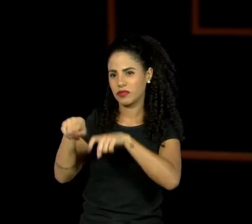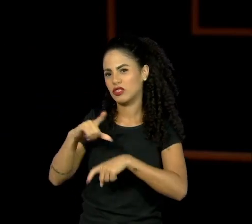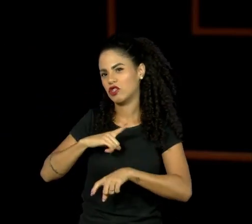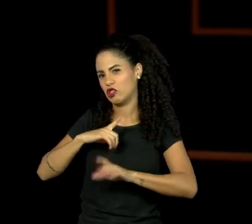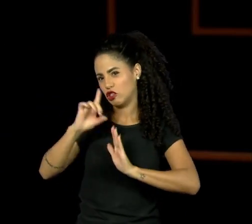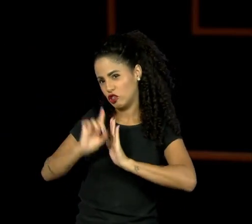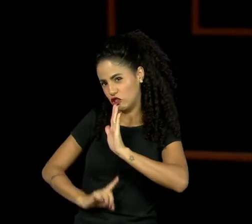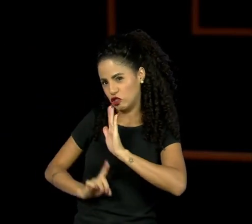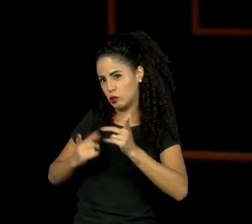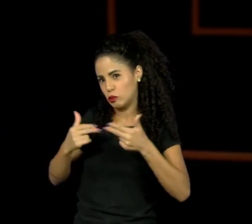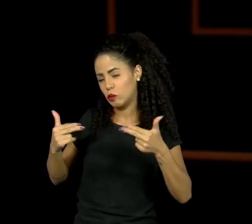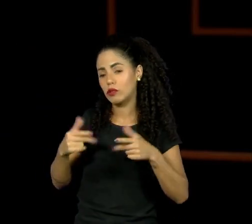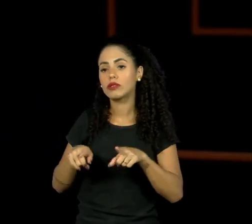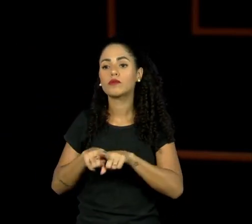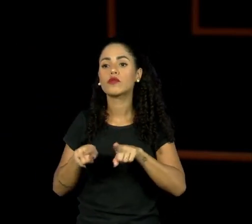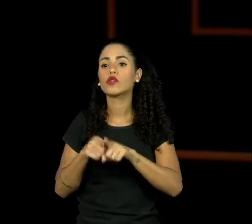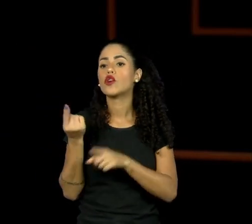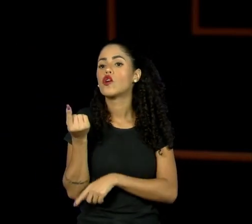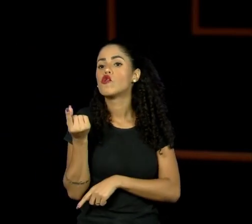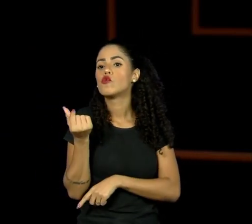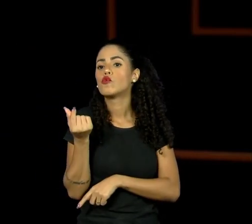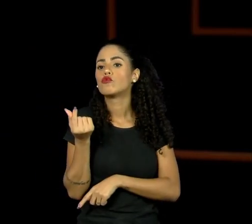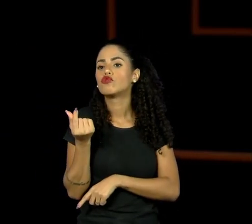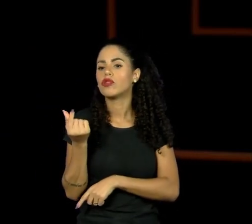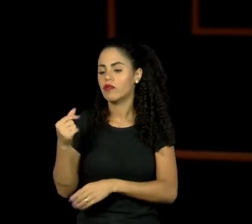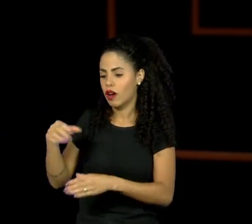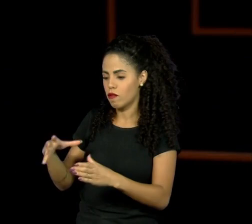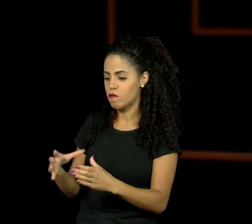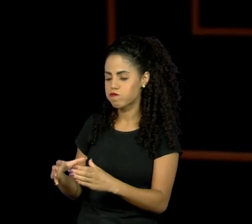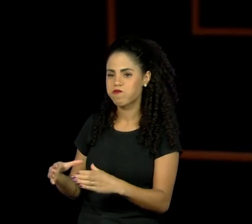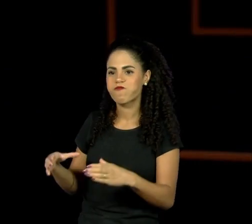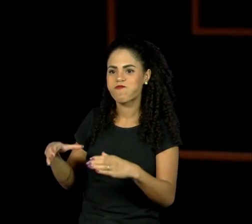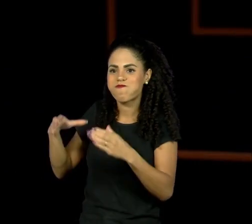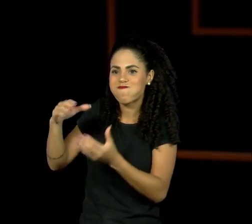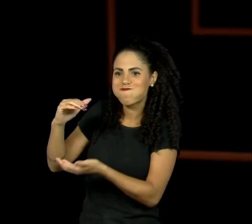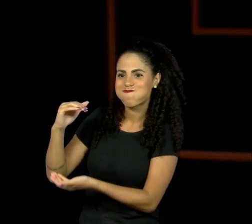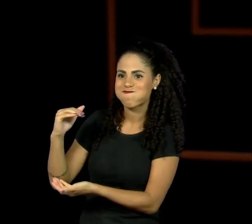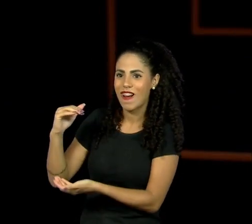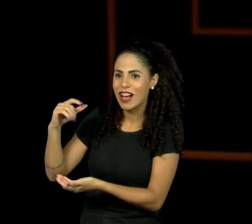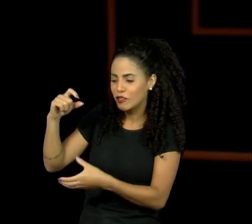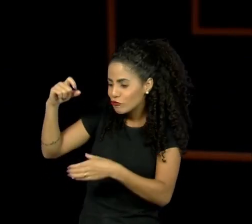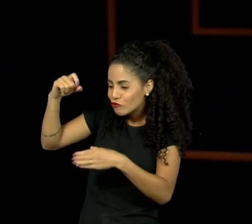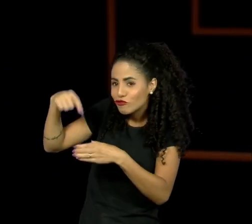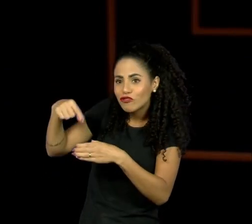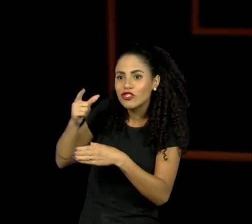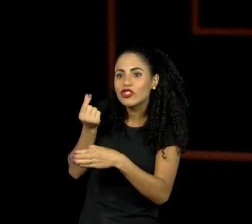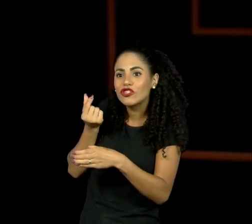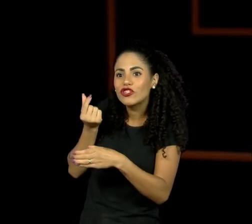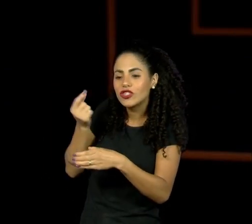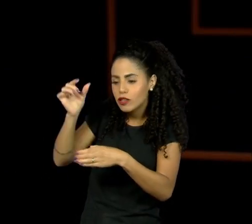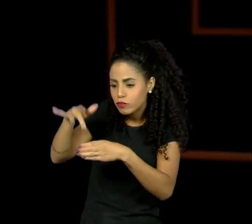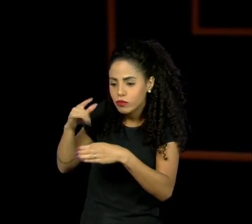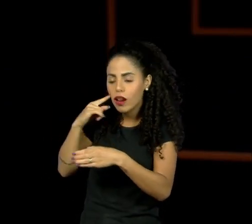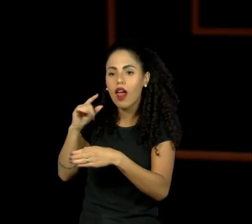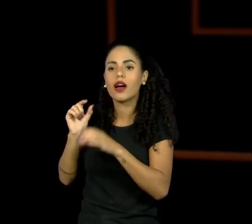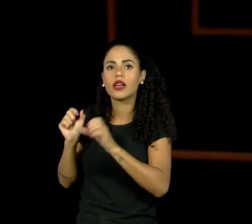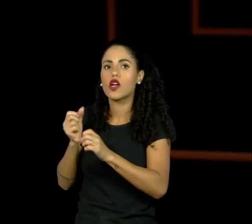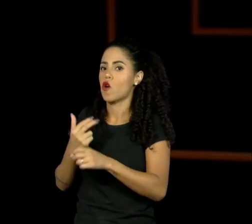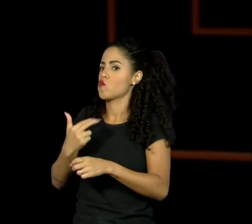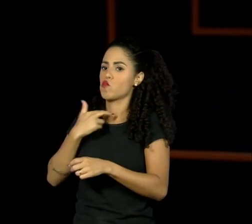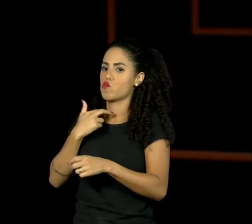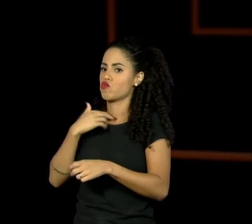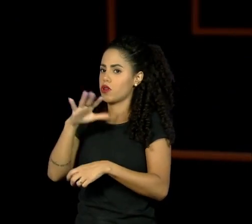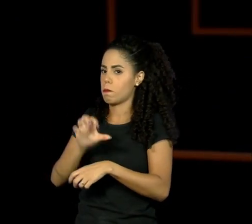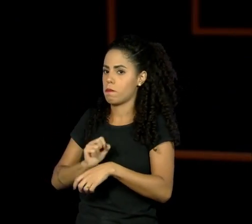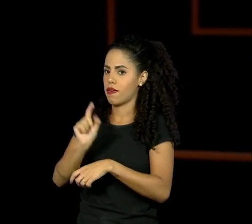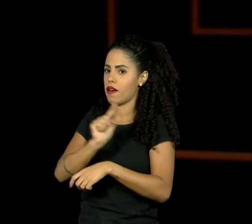vindo, o dinheiro ficava atrás da porta no saco. Não podia pegar, né? Se alguém ficasse pegando, estaria desonesto. Tinha que ser por